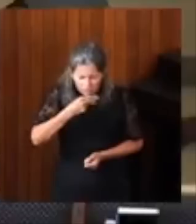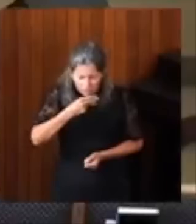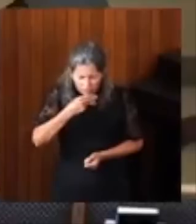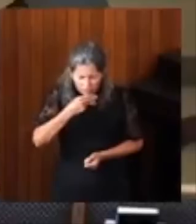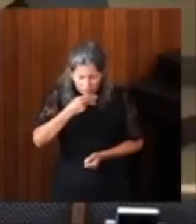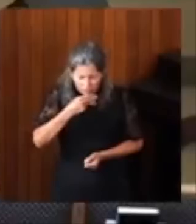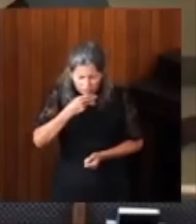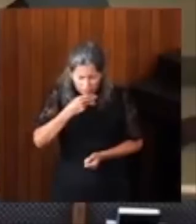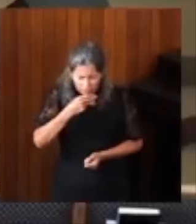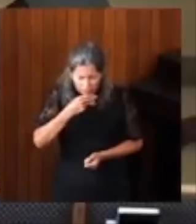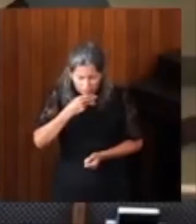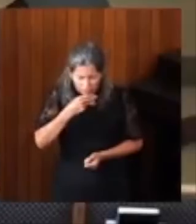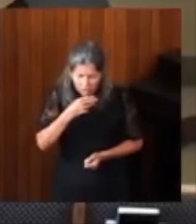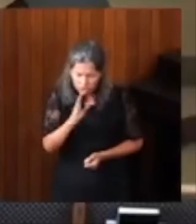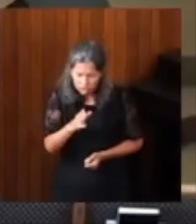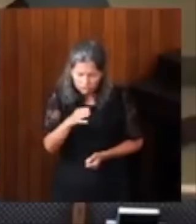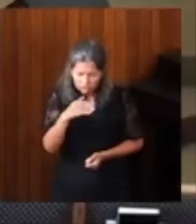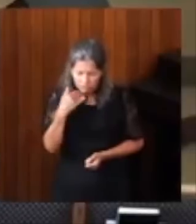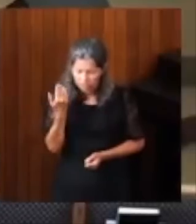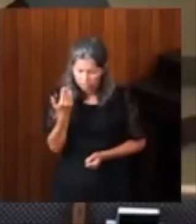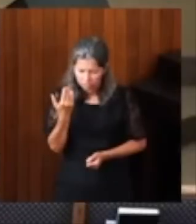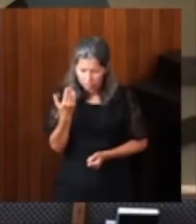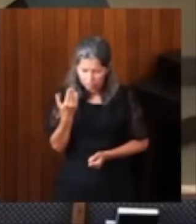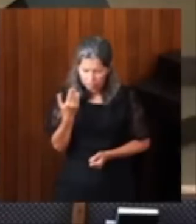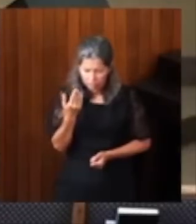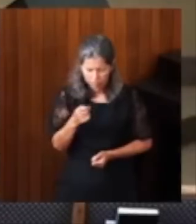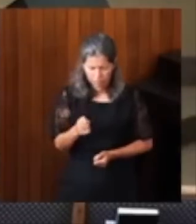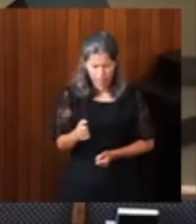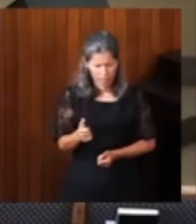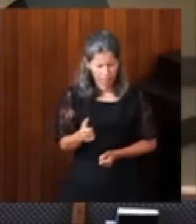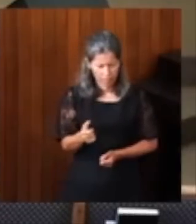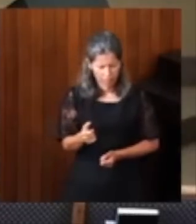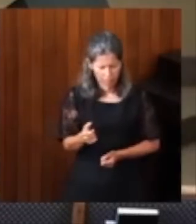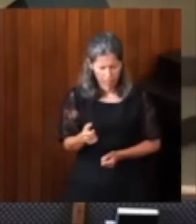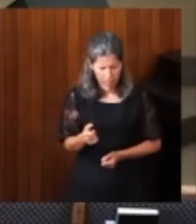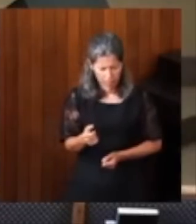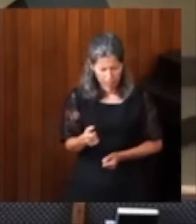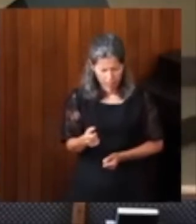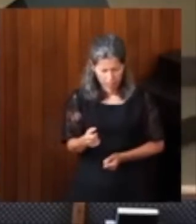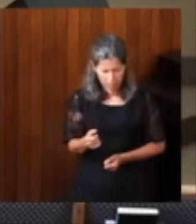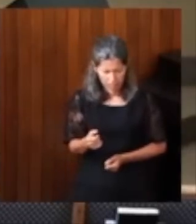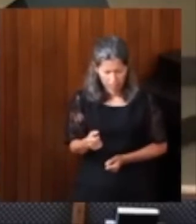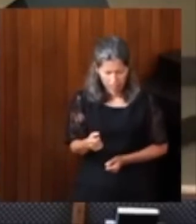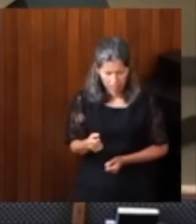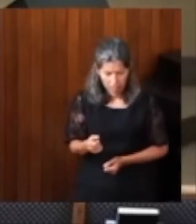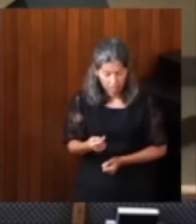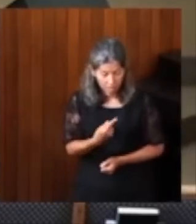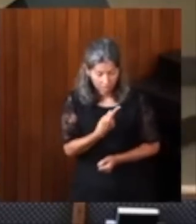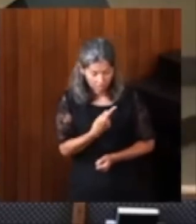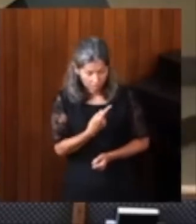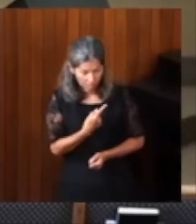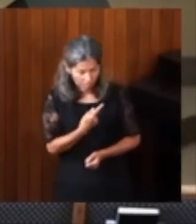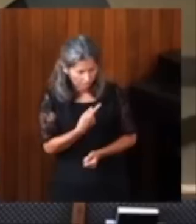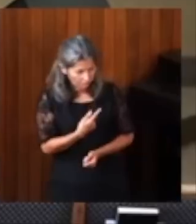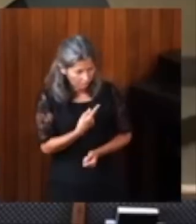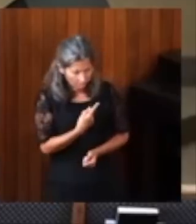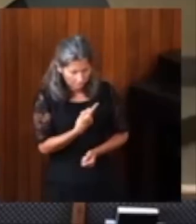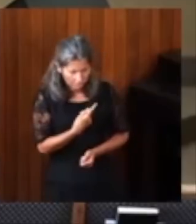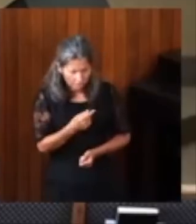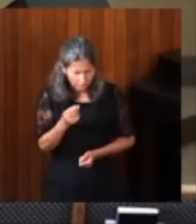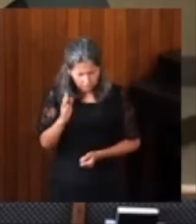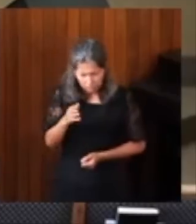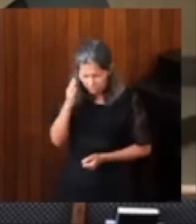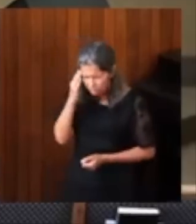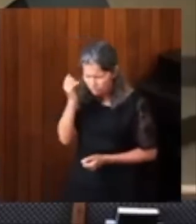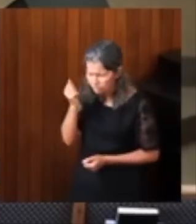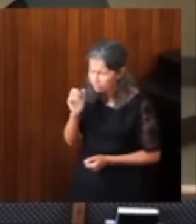o espiritismo, para tentar encontrar respostas. E eu pensei, eu já sei o que está acontecendo com eles. Será que eu devo falar para ela? O